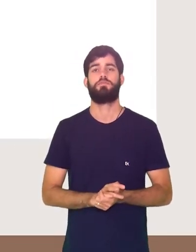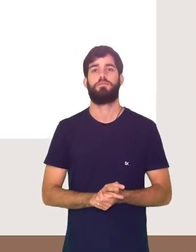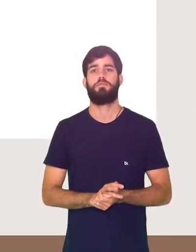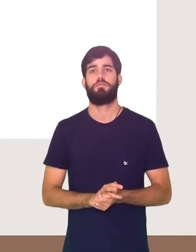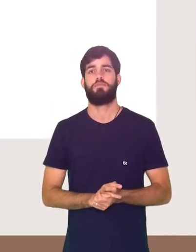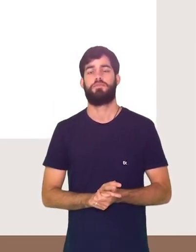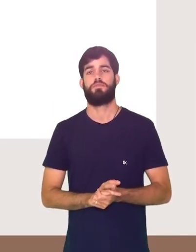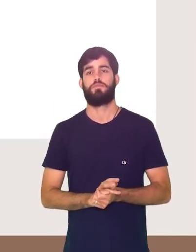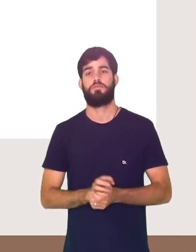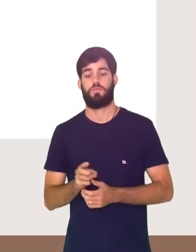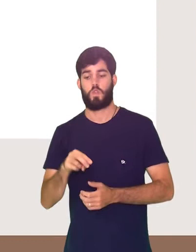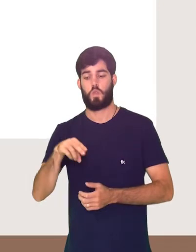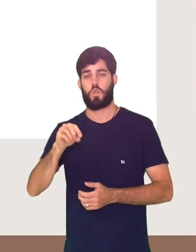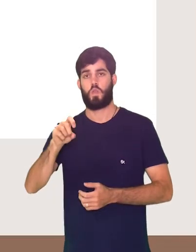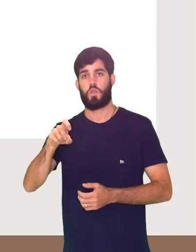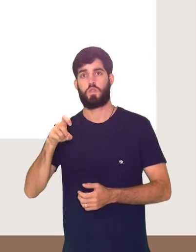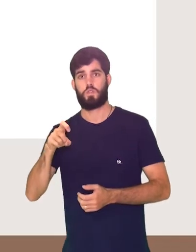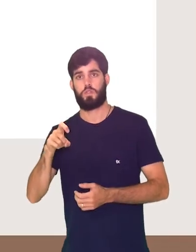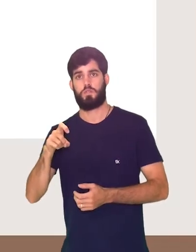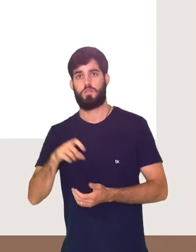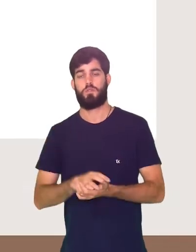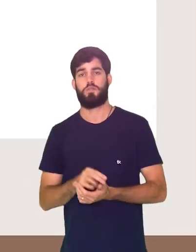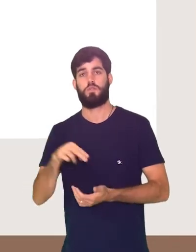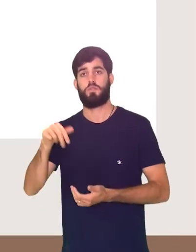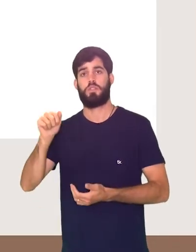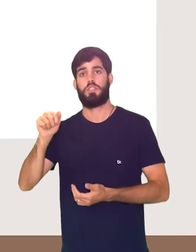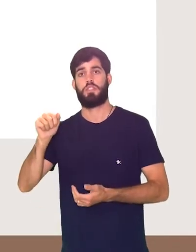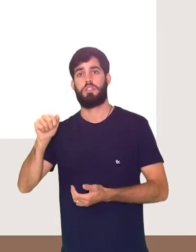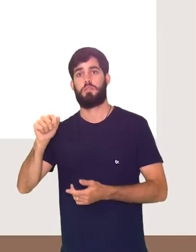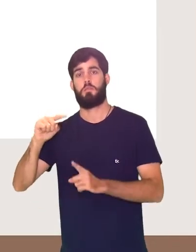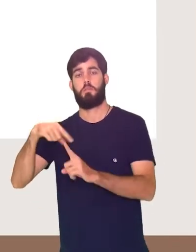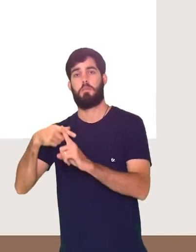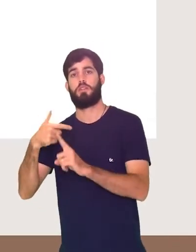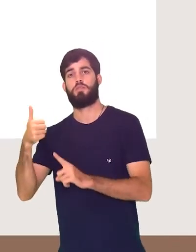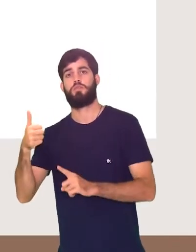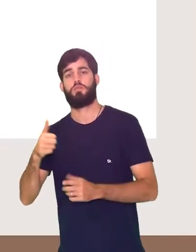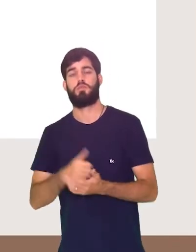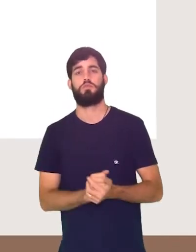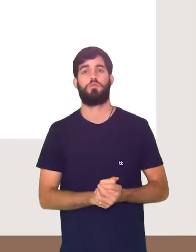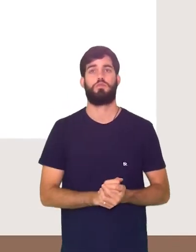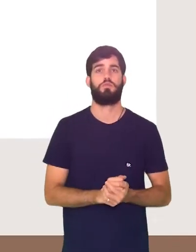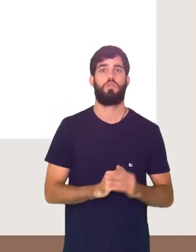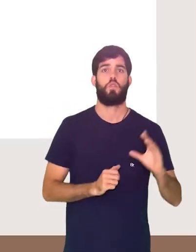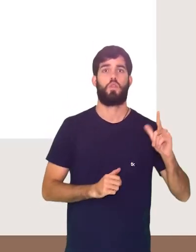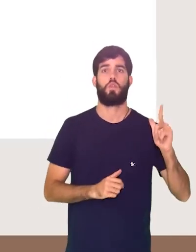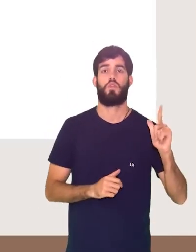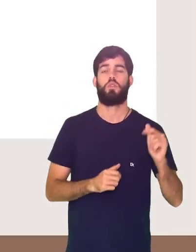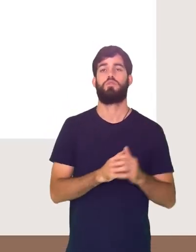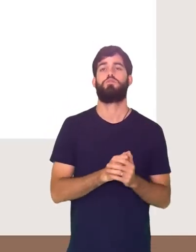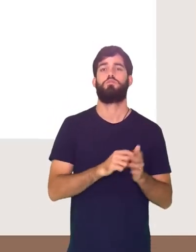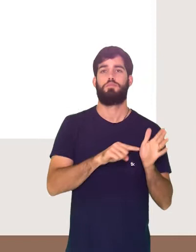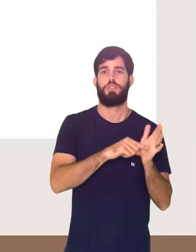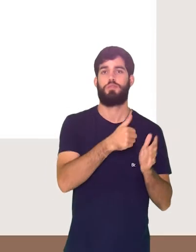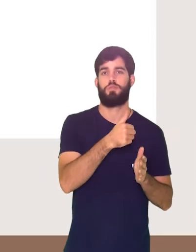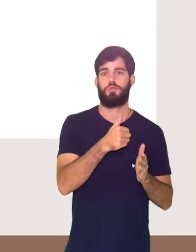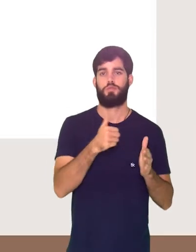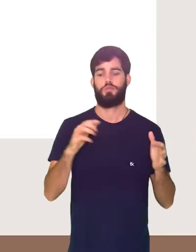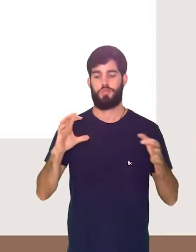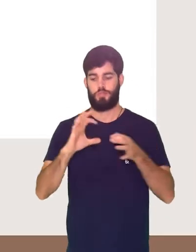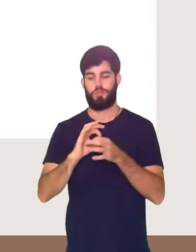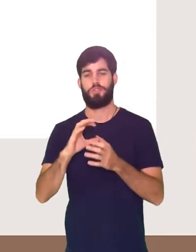o NOx do sódio é mais 1 e o NOx do cloro é menos 1. Mais 1, menos 1, 0.